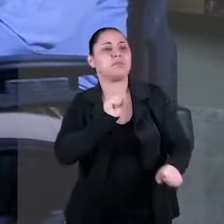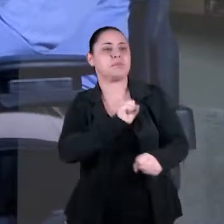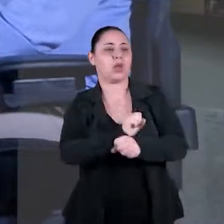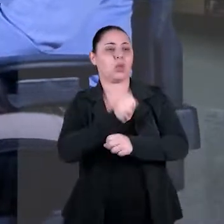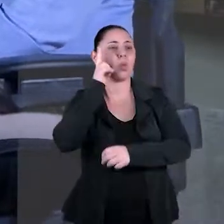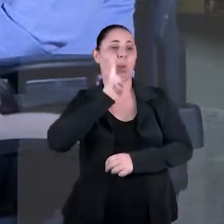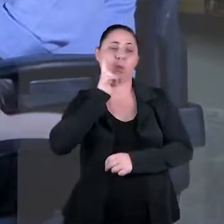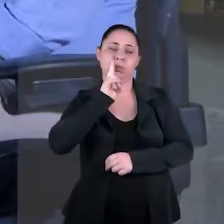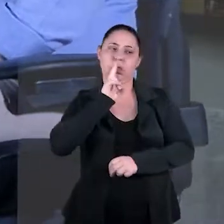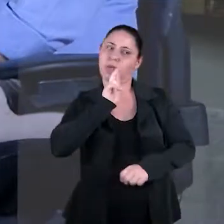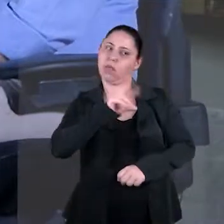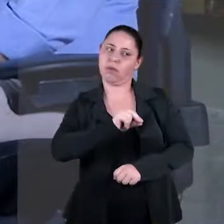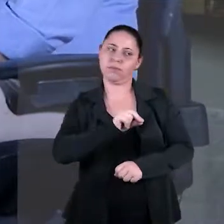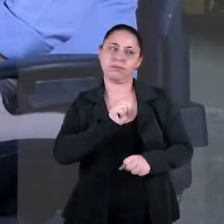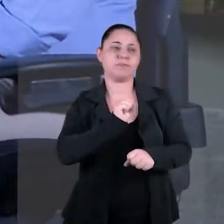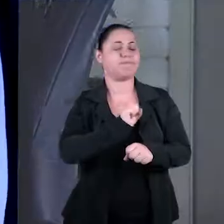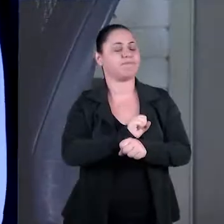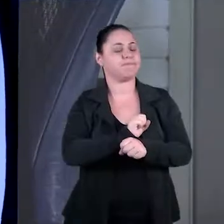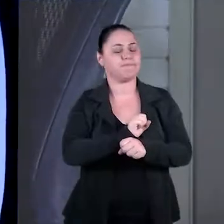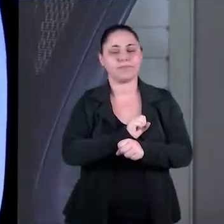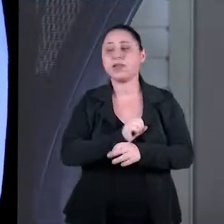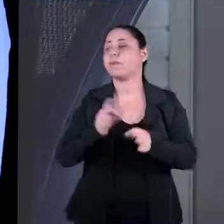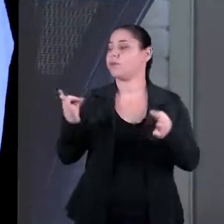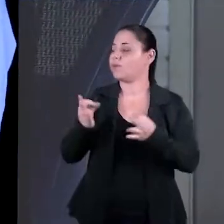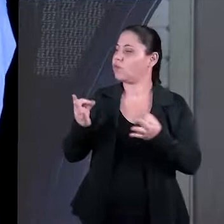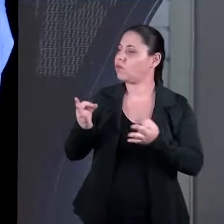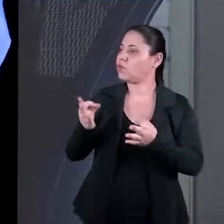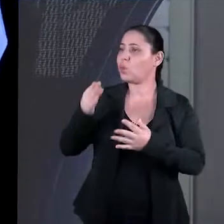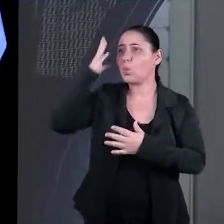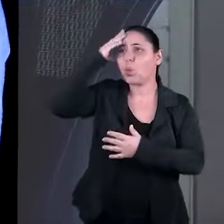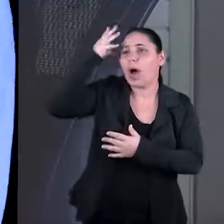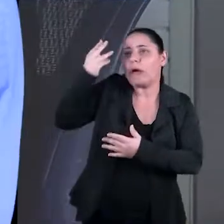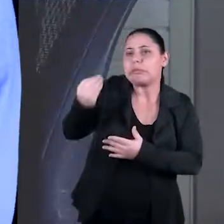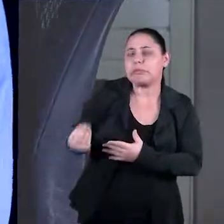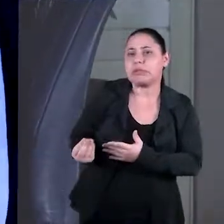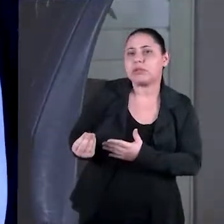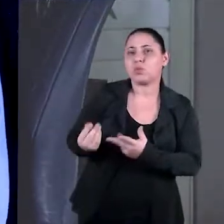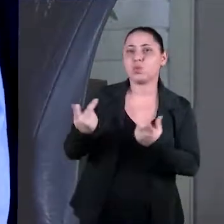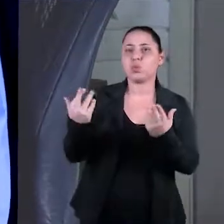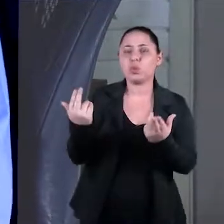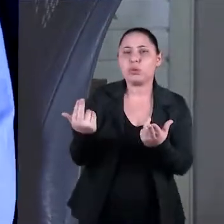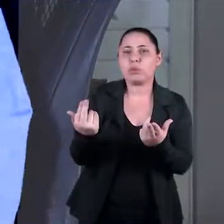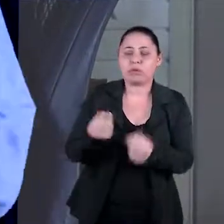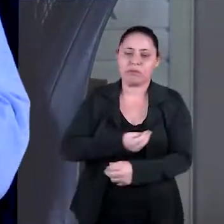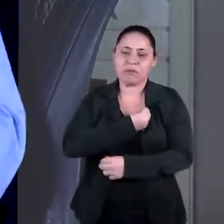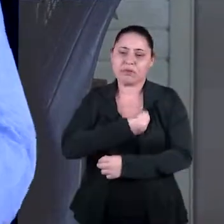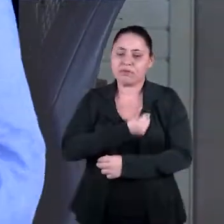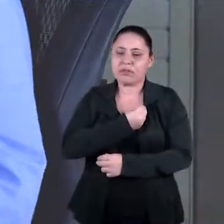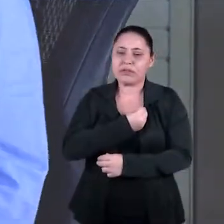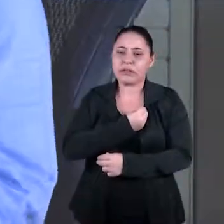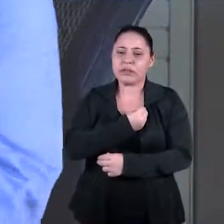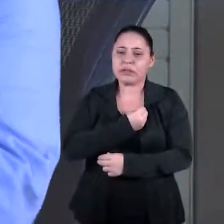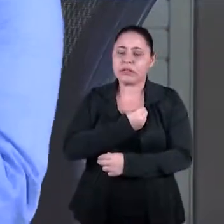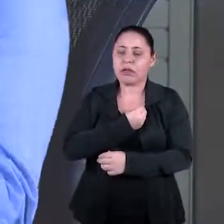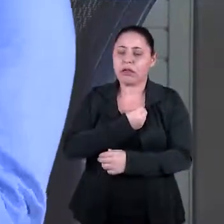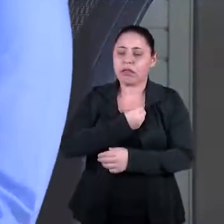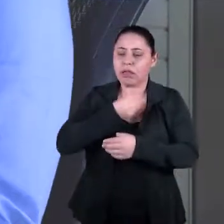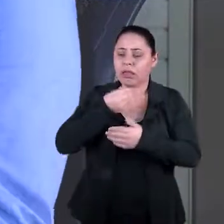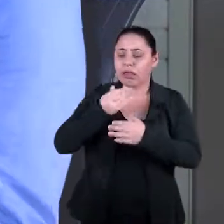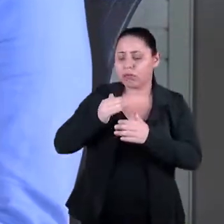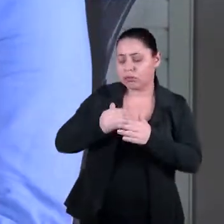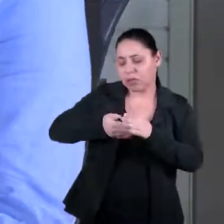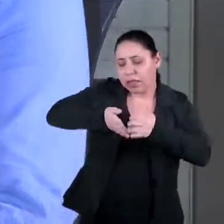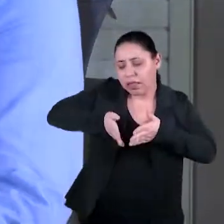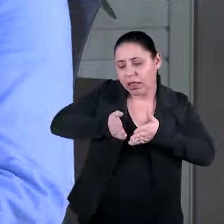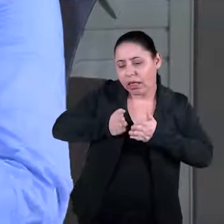ser natural essa queda de cabelo? Perfeito, Ana Paula. Assim, os cabelos, eles, da mesma maneira que a nossa vida, enfim, tem a fase